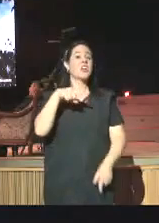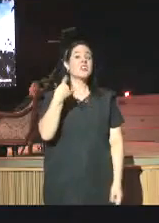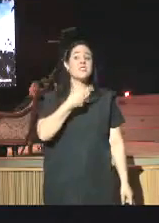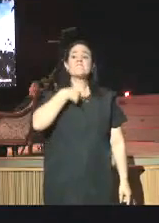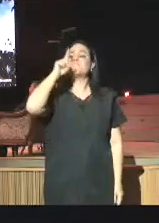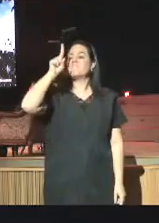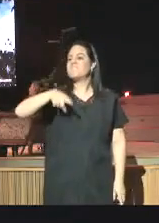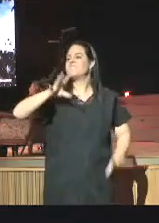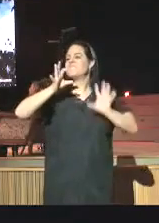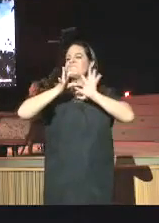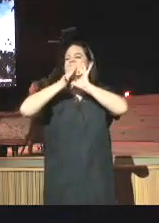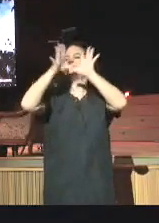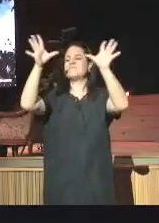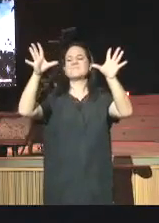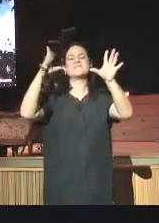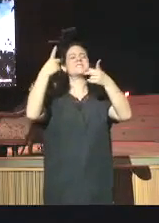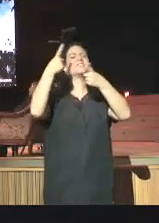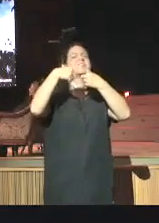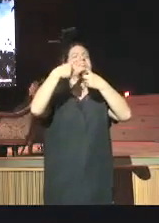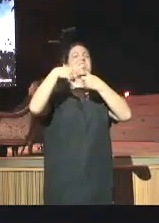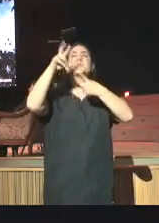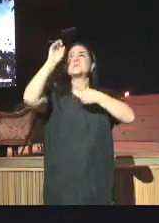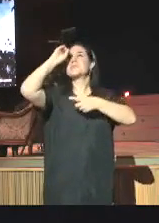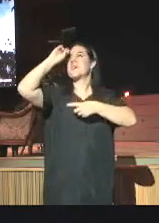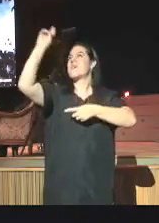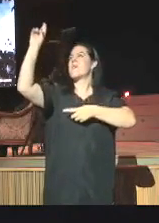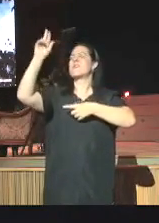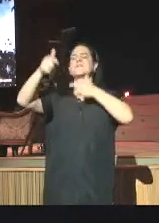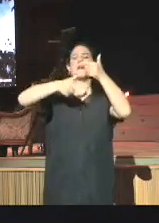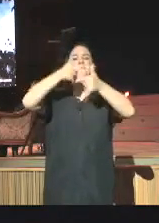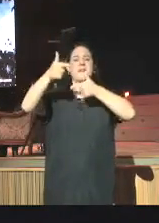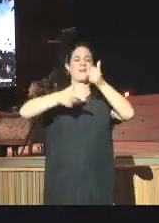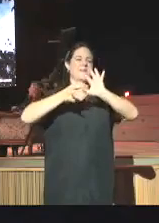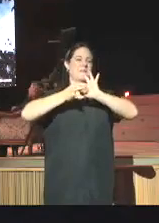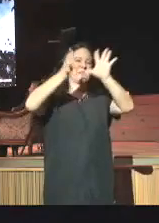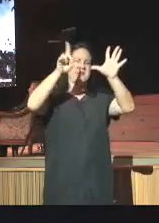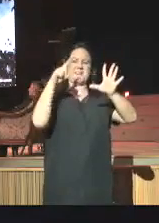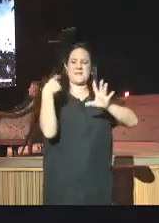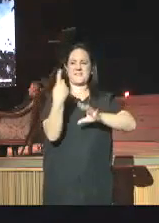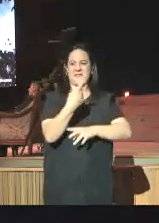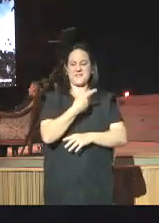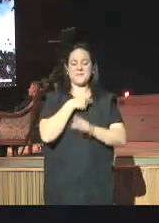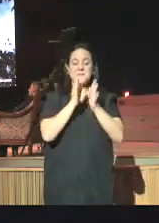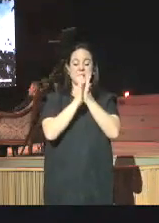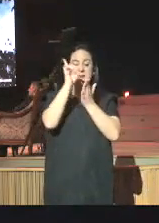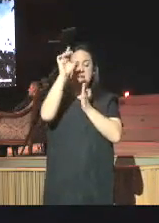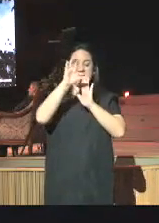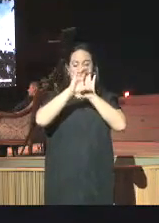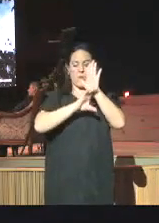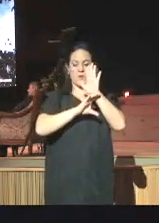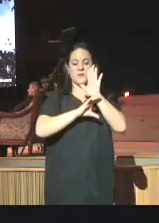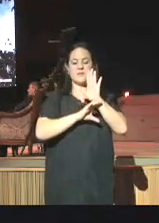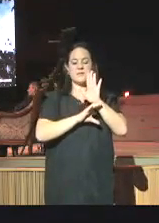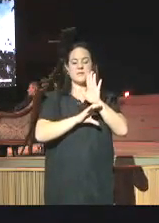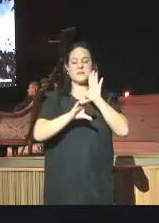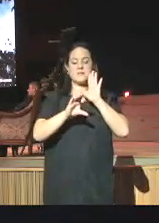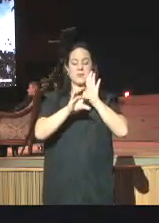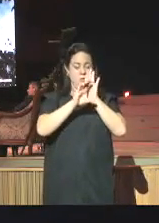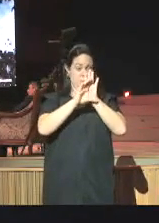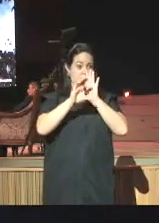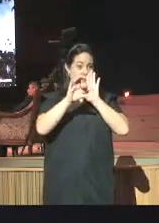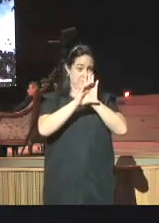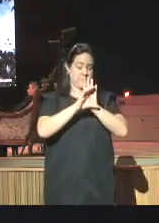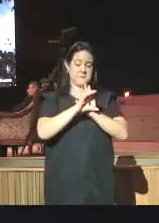livres porque o senhor tá fazendo essa obra de liberdade e a Bíblia diz assim em 2